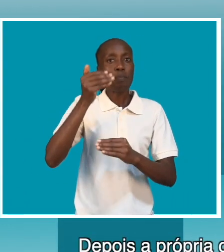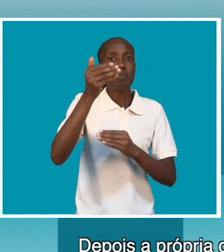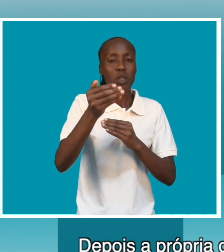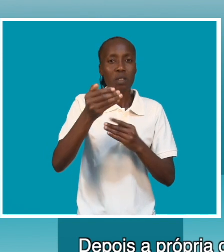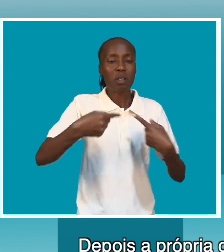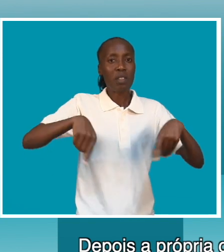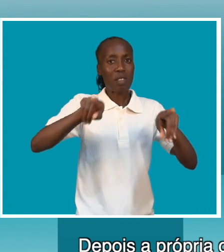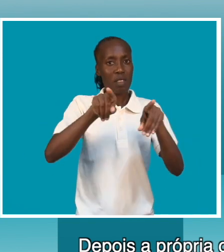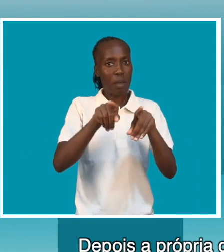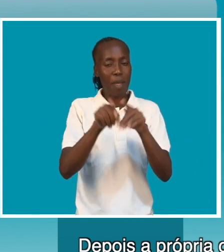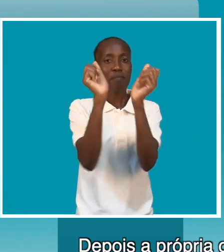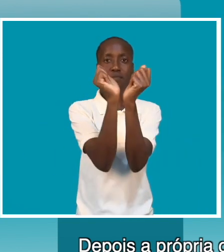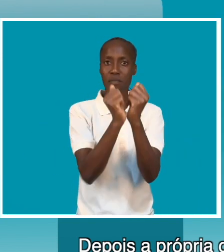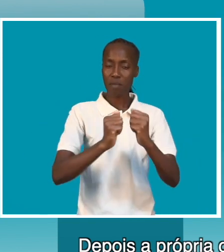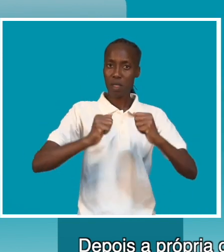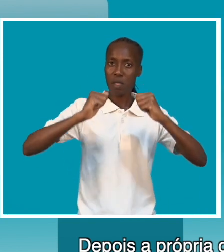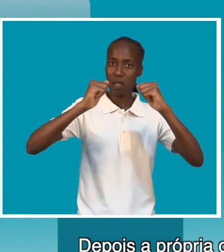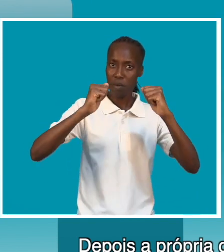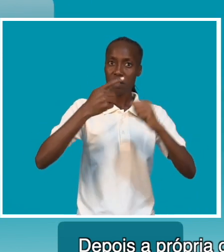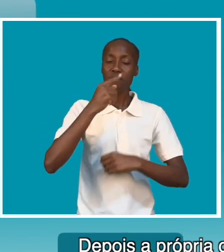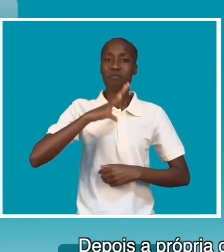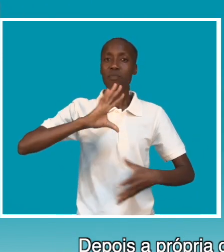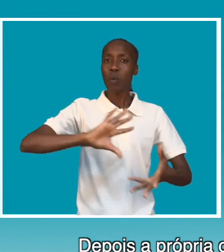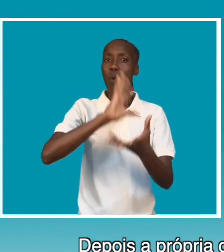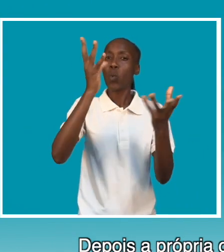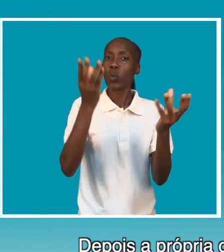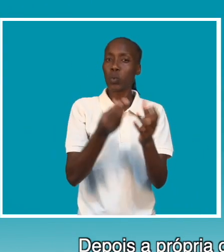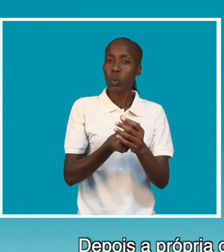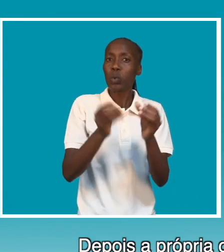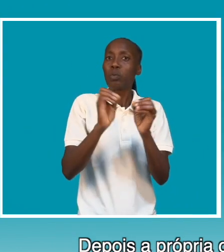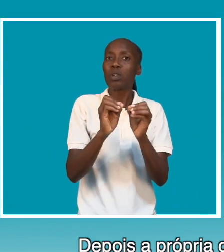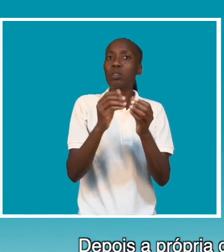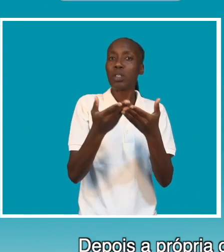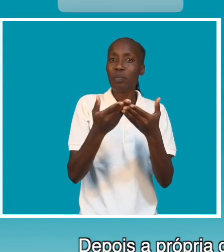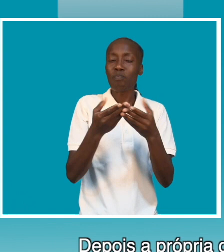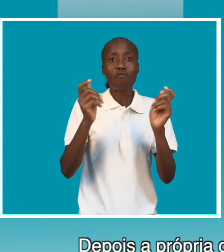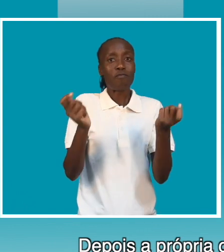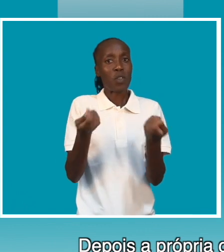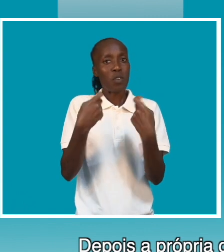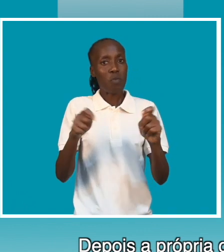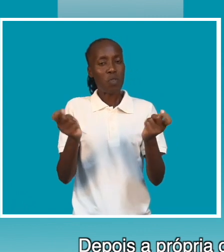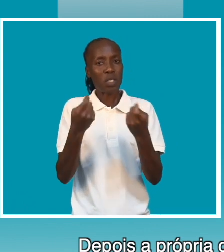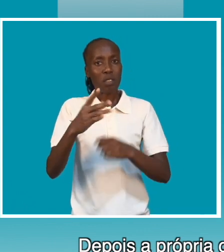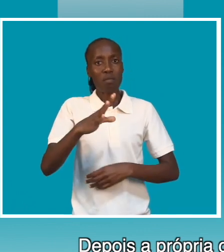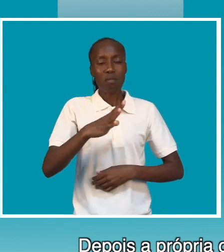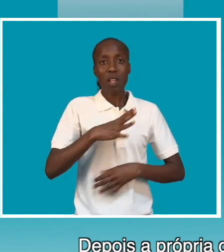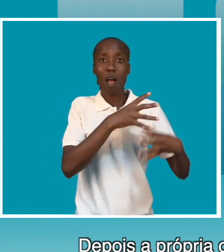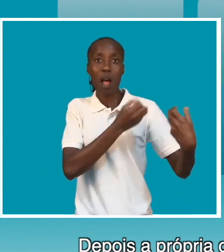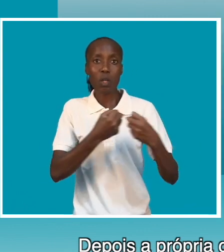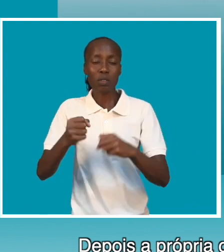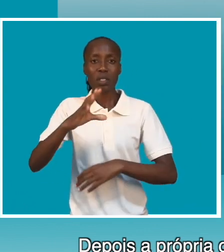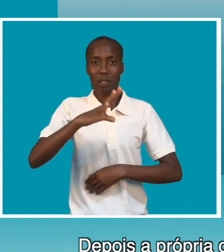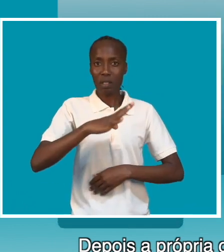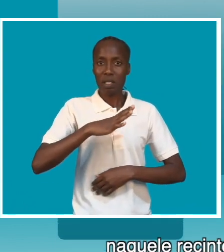a própria cerimónia da independência e todas as comemorações que tiveram lugar e